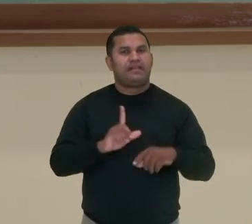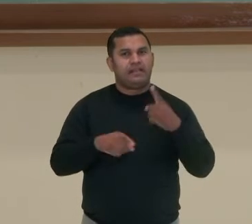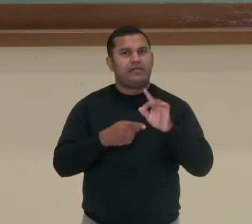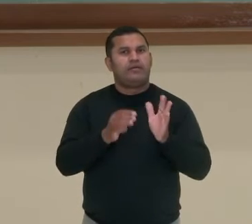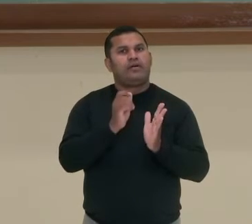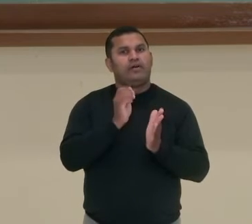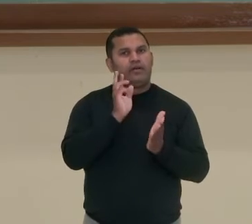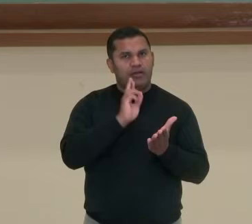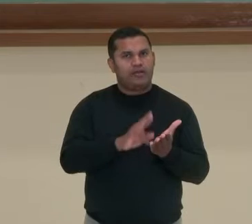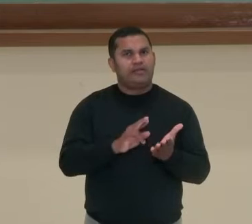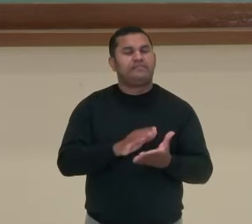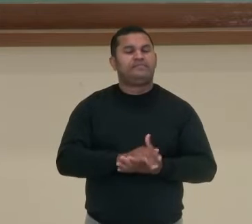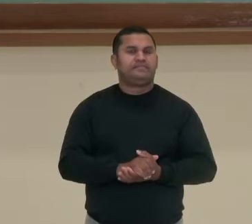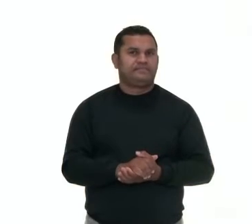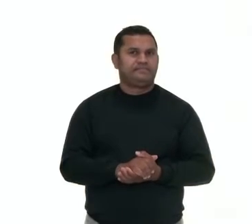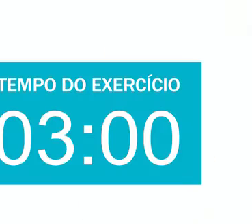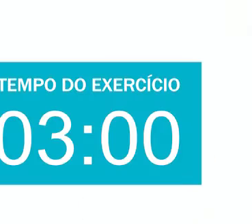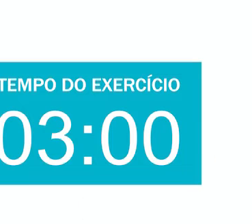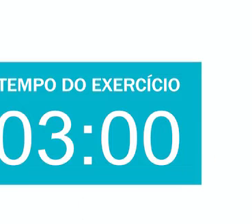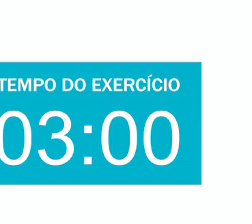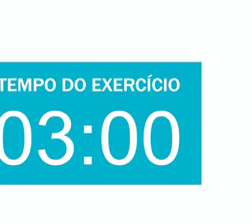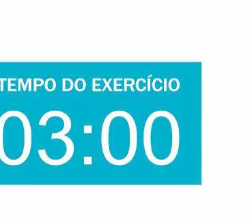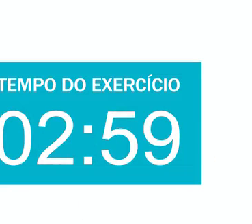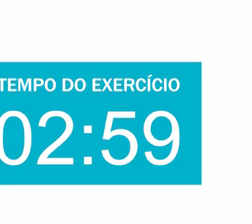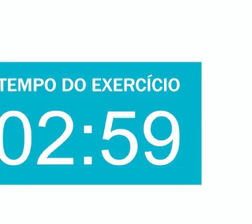viu? Bora lá!